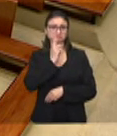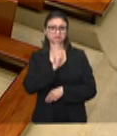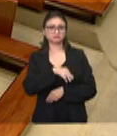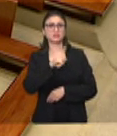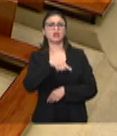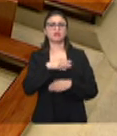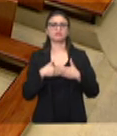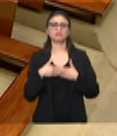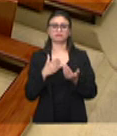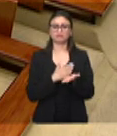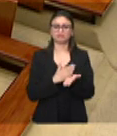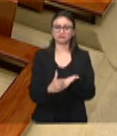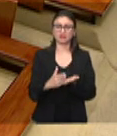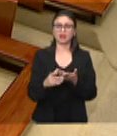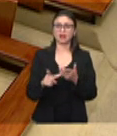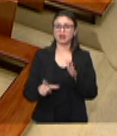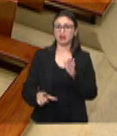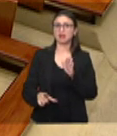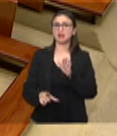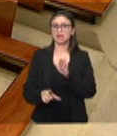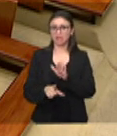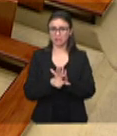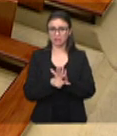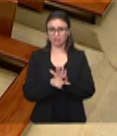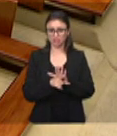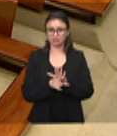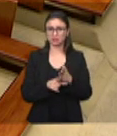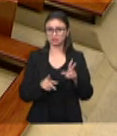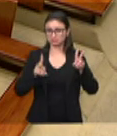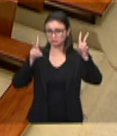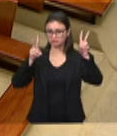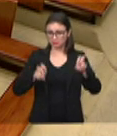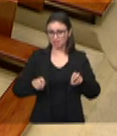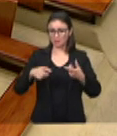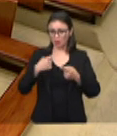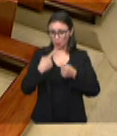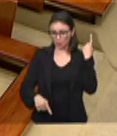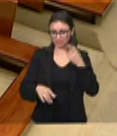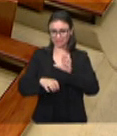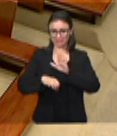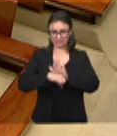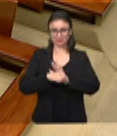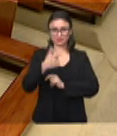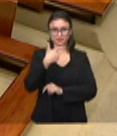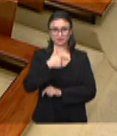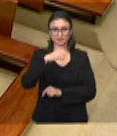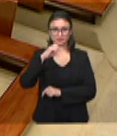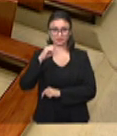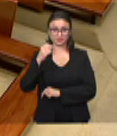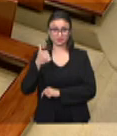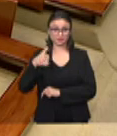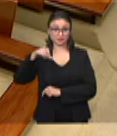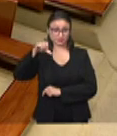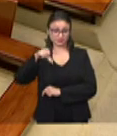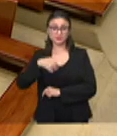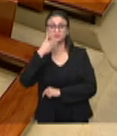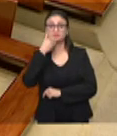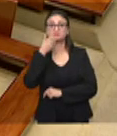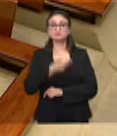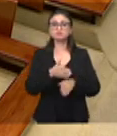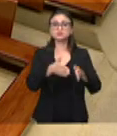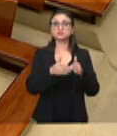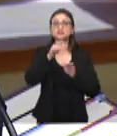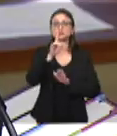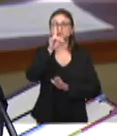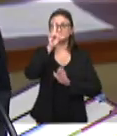que, a partir da lei do chamado pacote anticrime, ou seja, de 2019, o que se denomina aqui pedido expresso passa a ser um